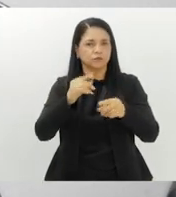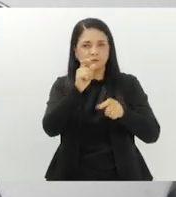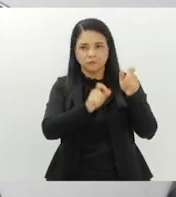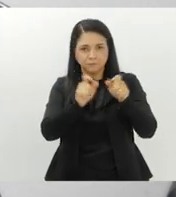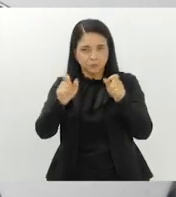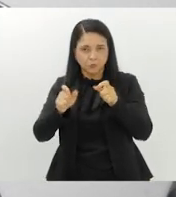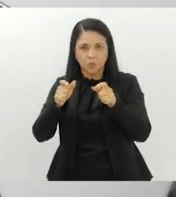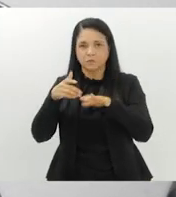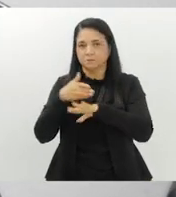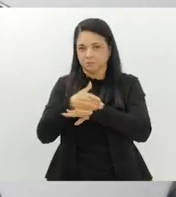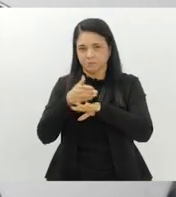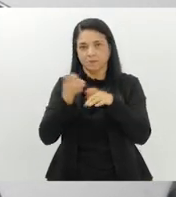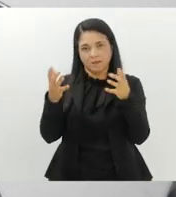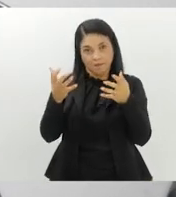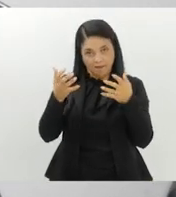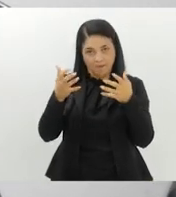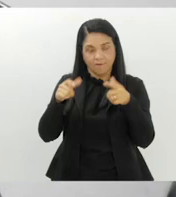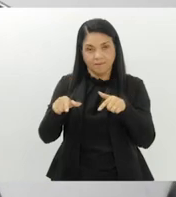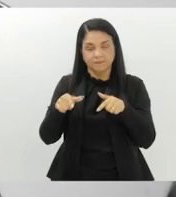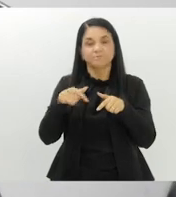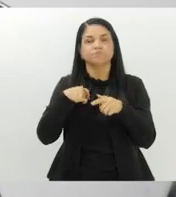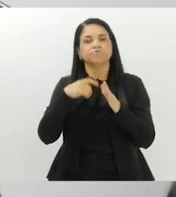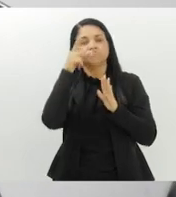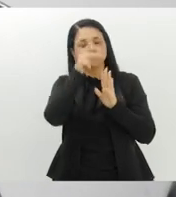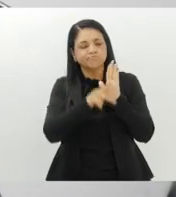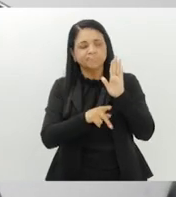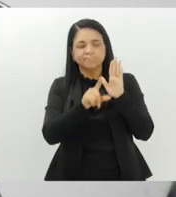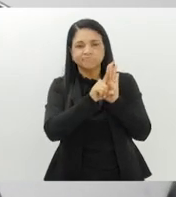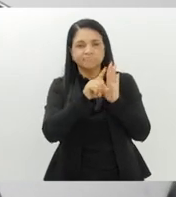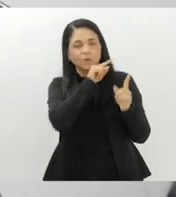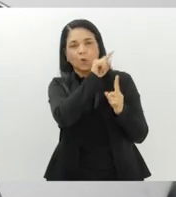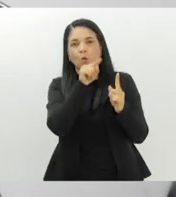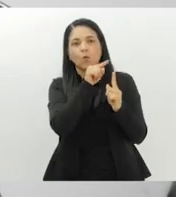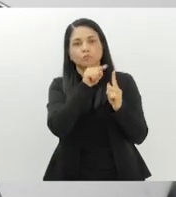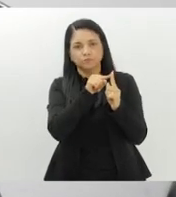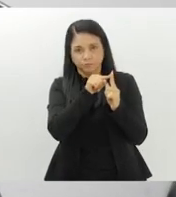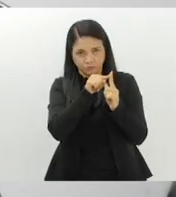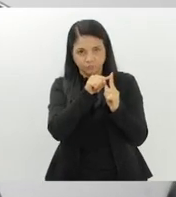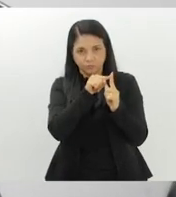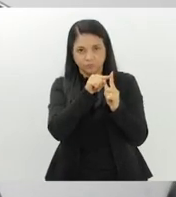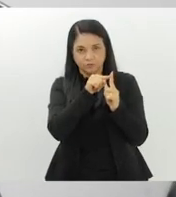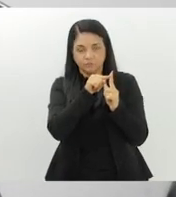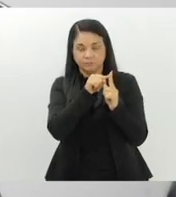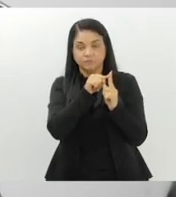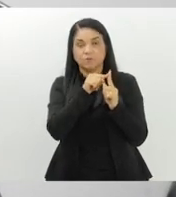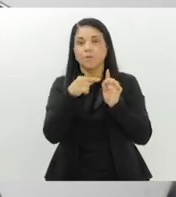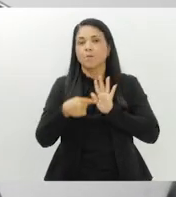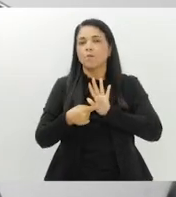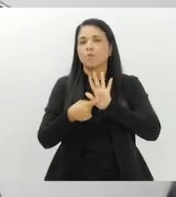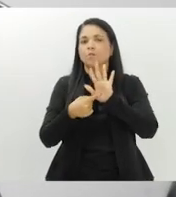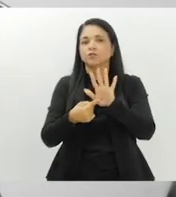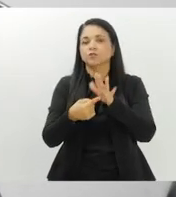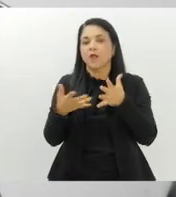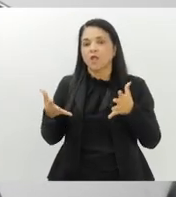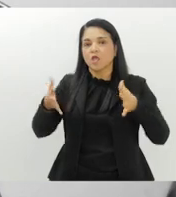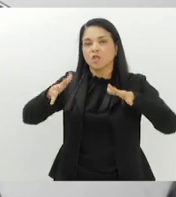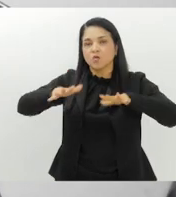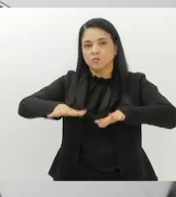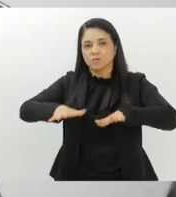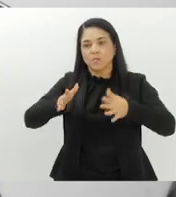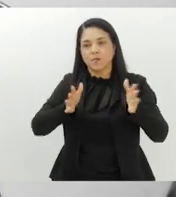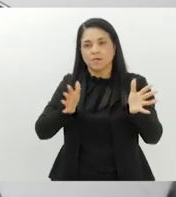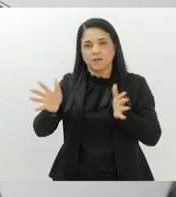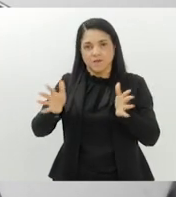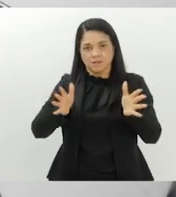Esse projeto ele tem a intenção de trazer a inclusão e acessibilidade